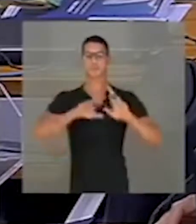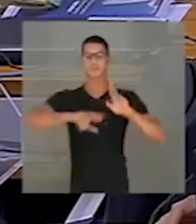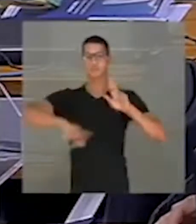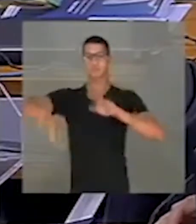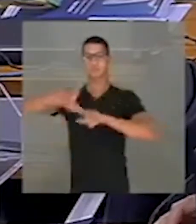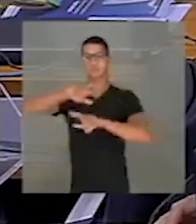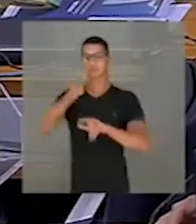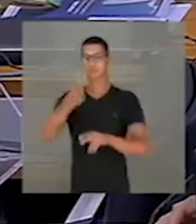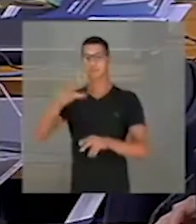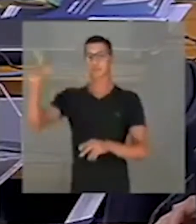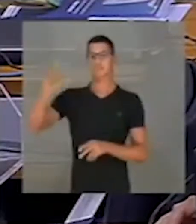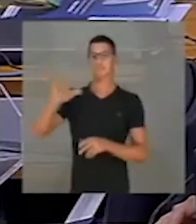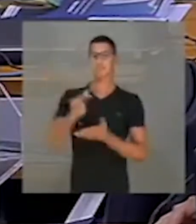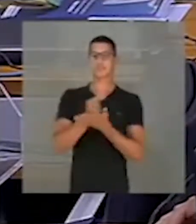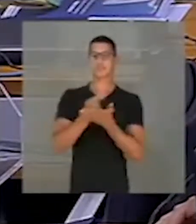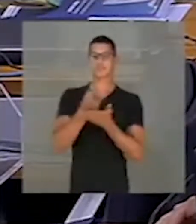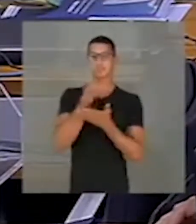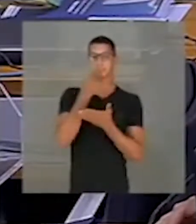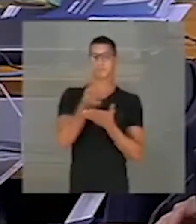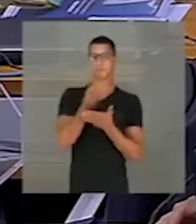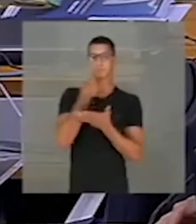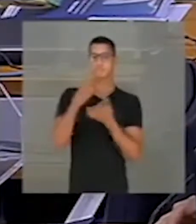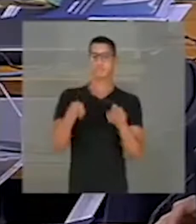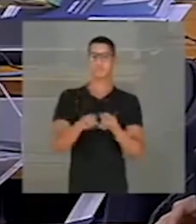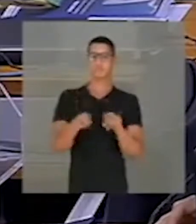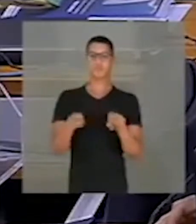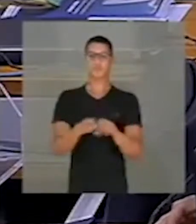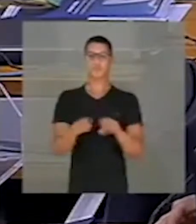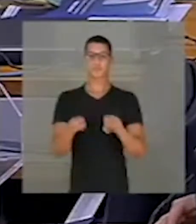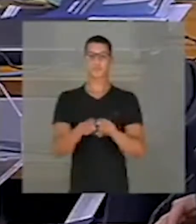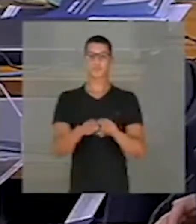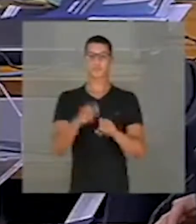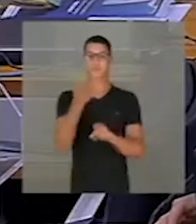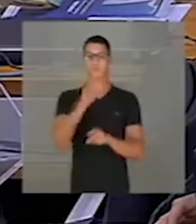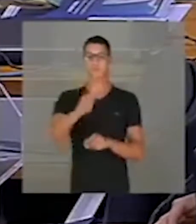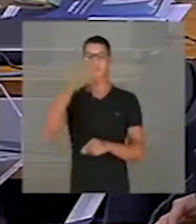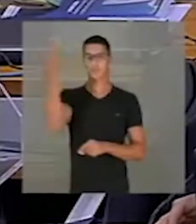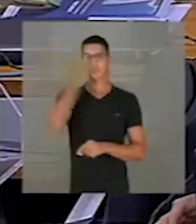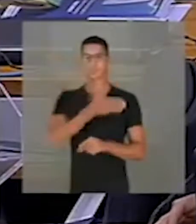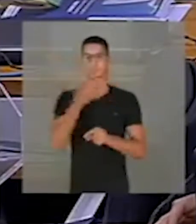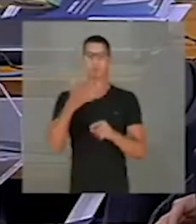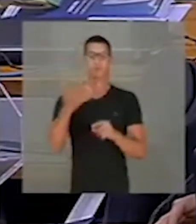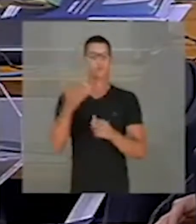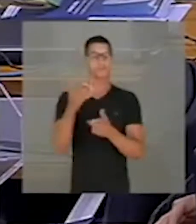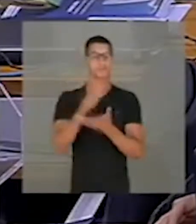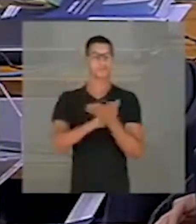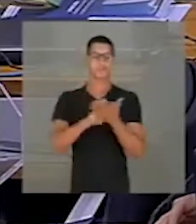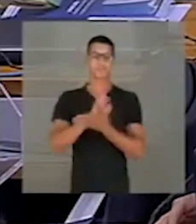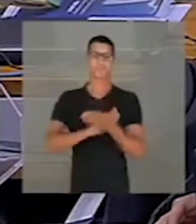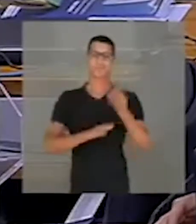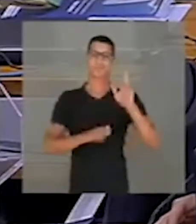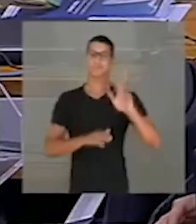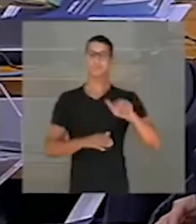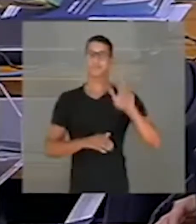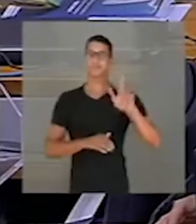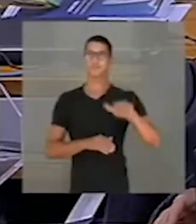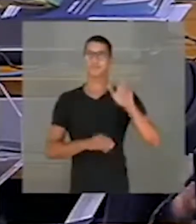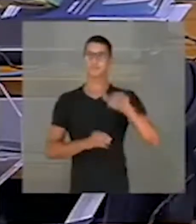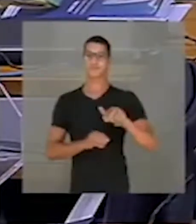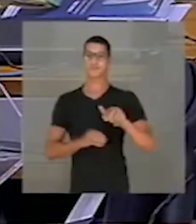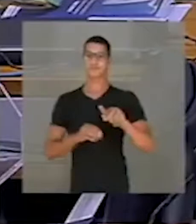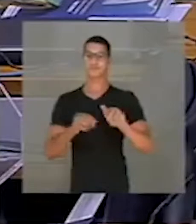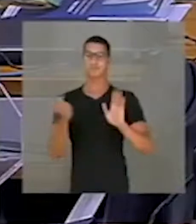de outros fármacos, também sem eficácia comprovada, jamais